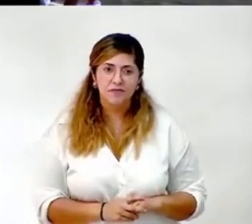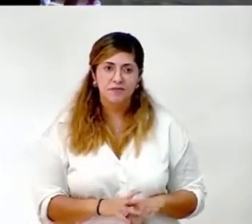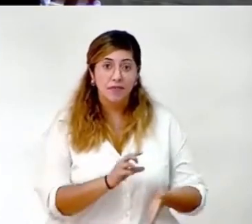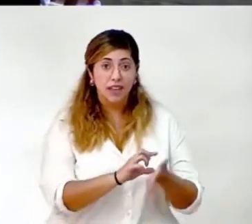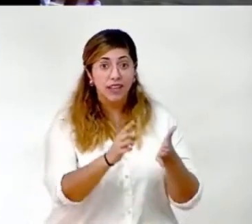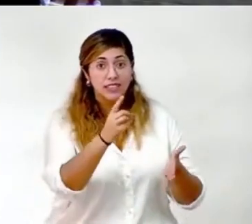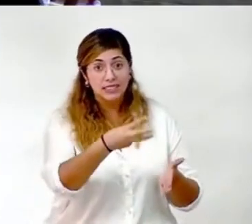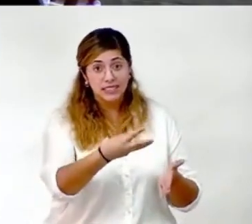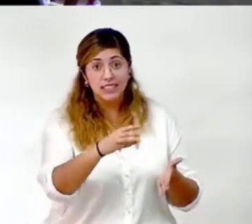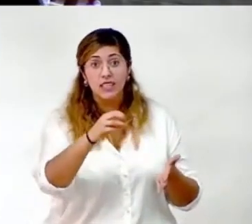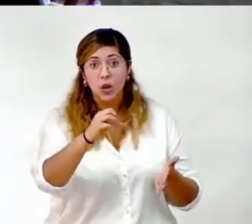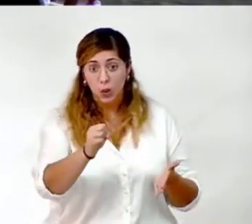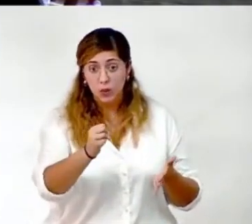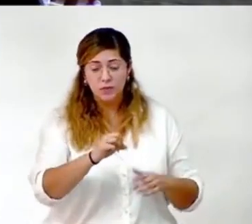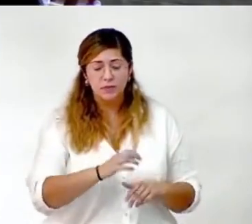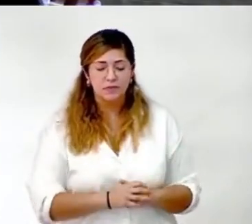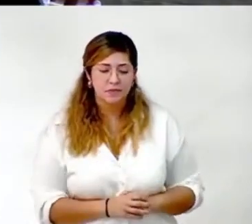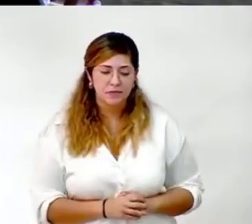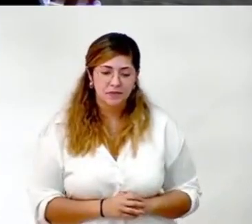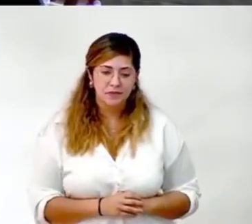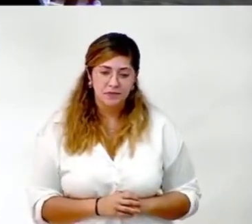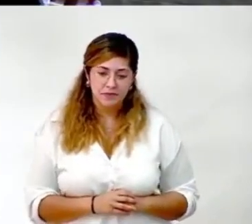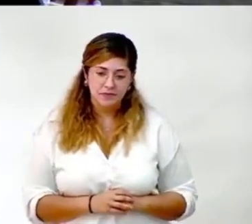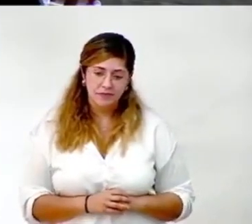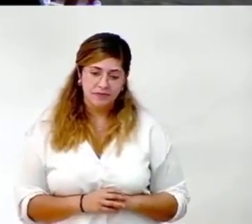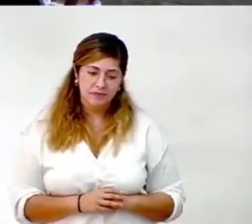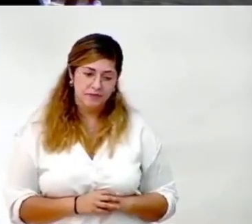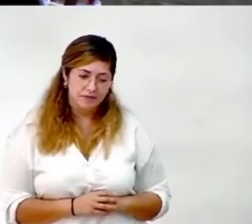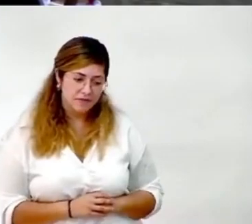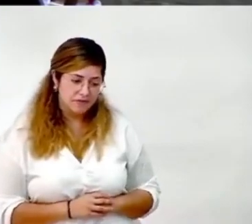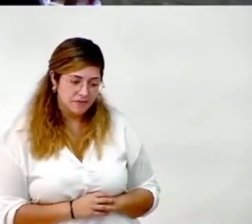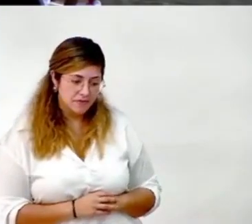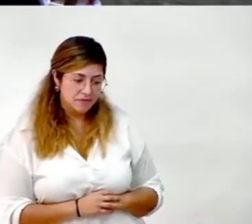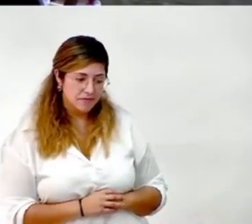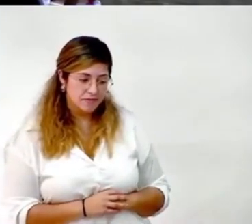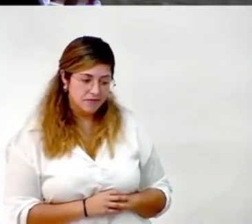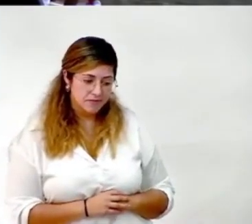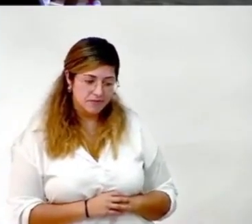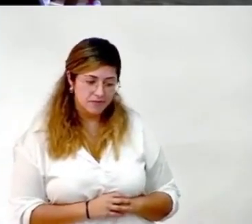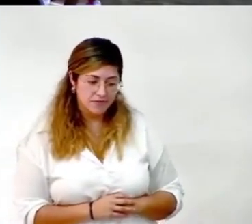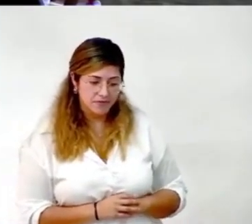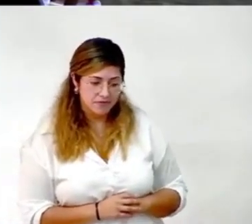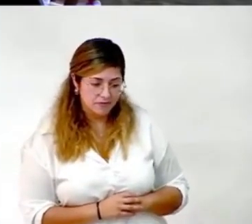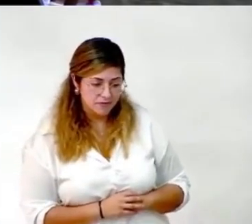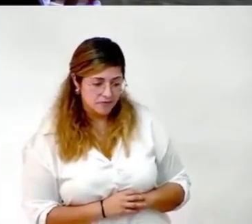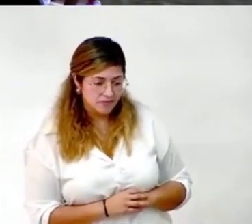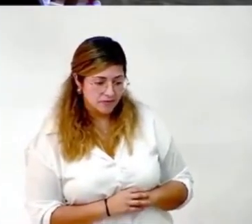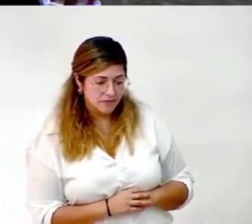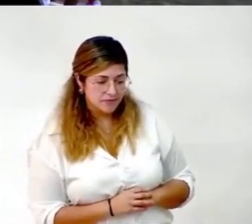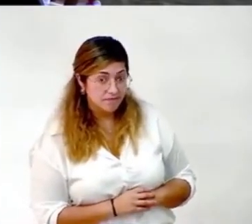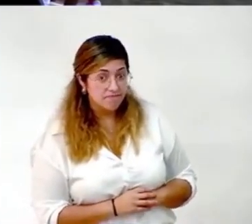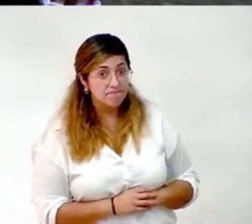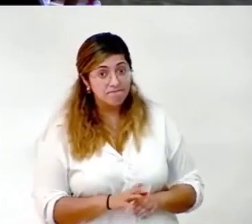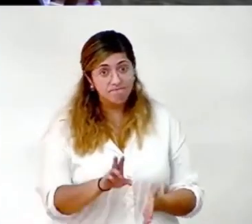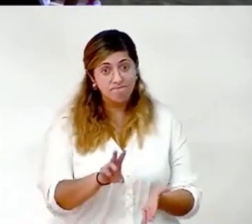38 e nos ensina a respeito de como lidar com a